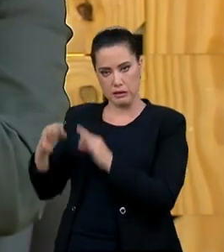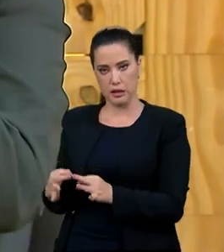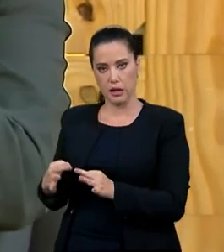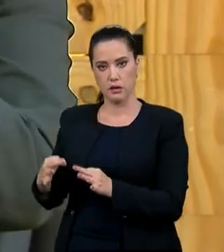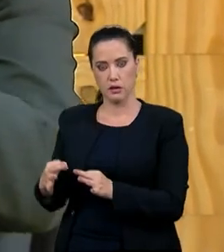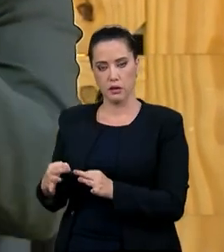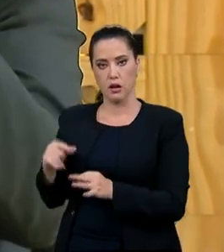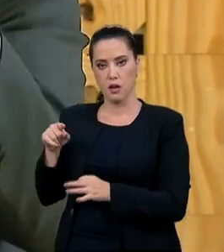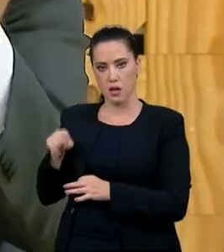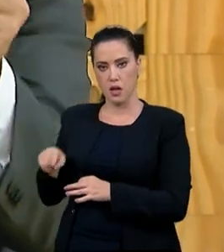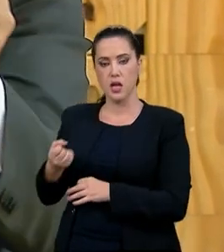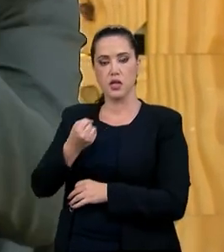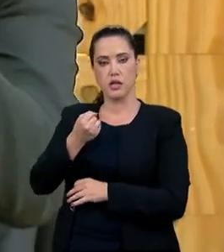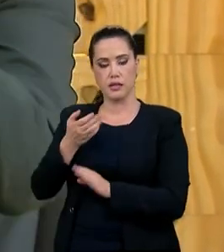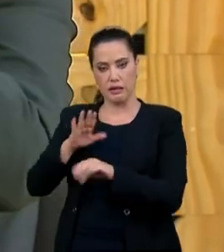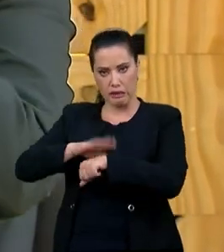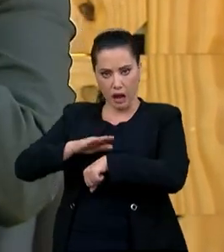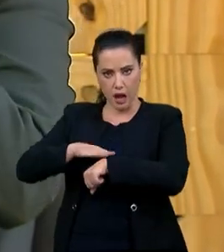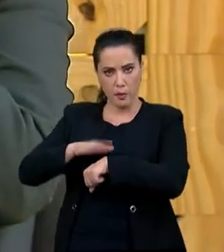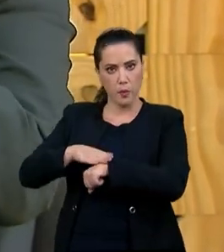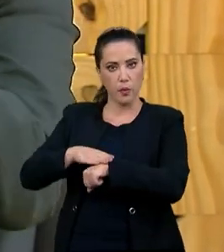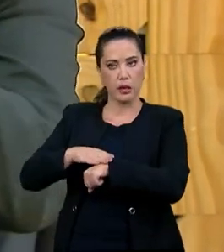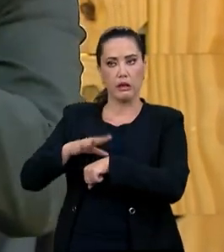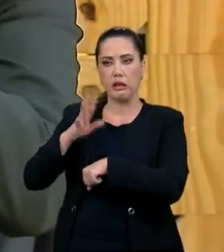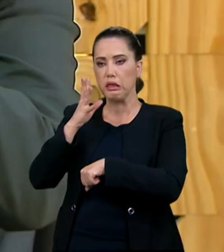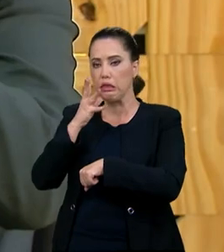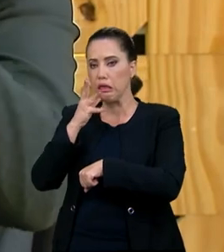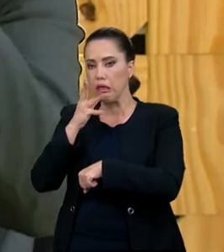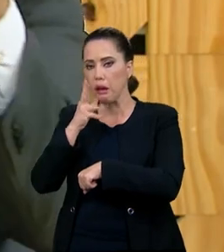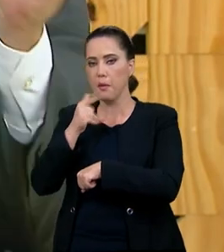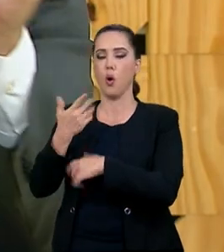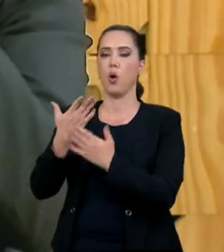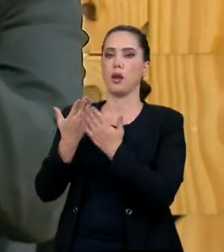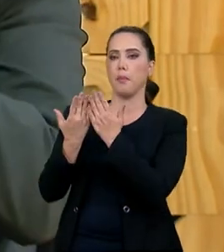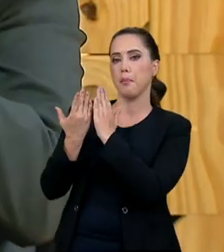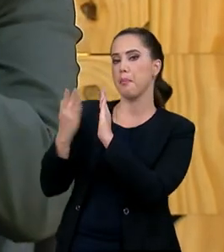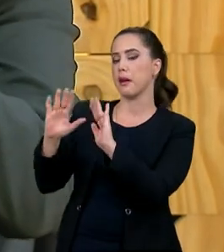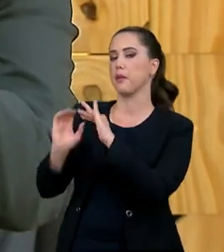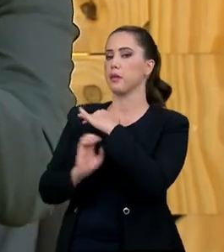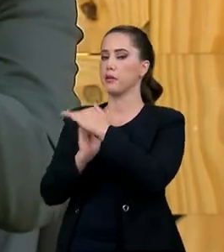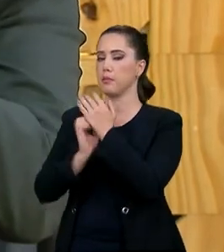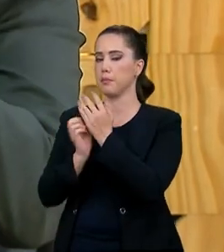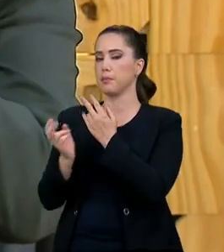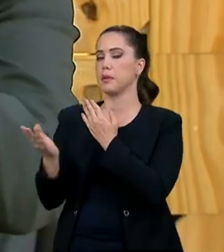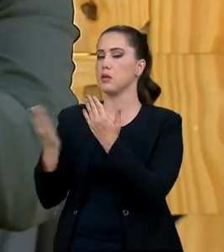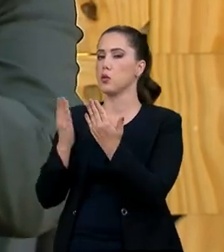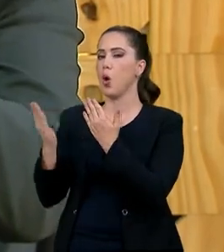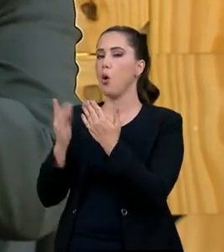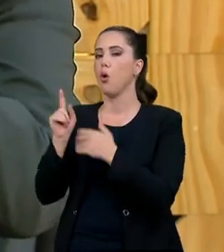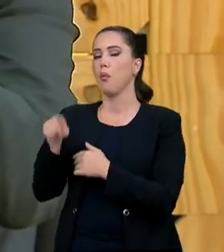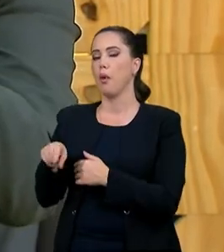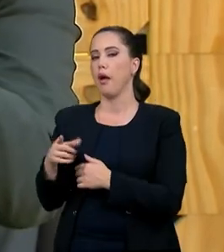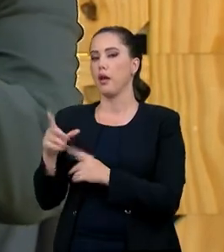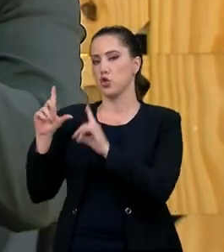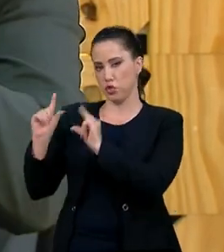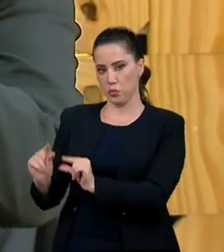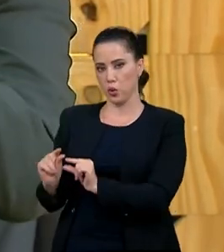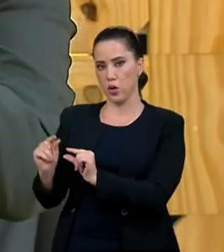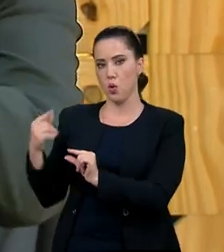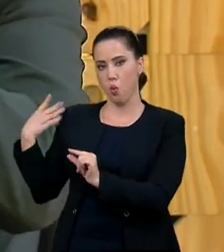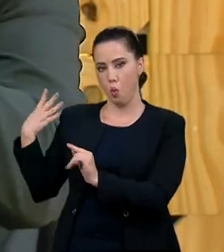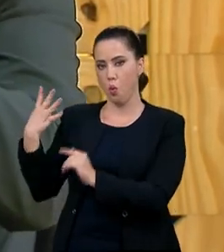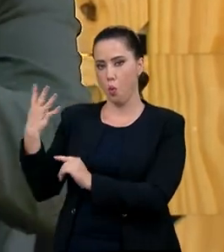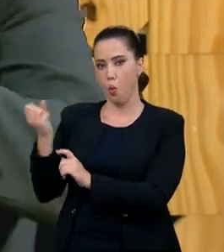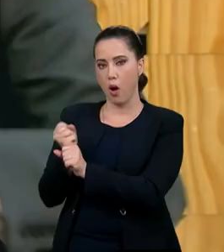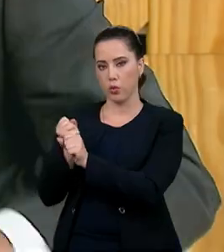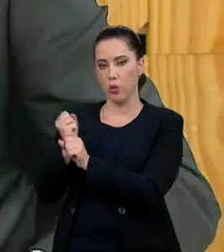é muito levada em conta. E houve uma queda acentuada nos últimos 4 anos. Eu queria que o senhor falasse um pouquinho desse tempo